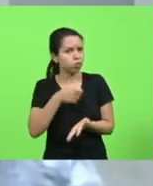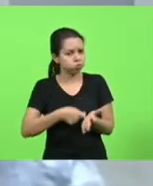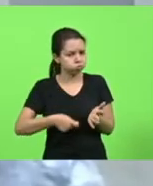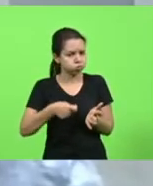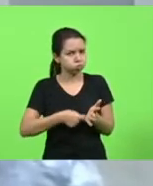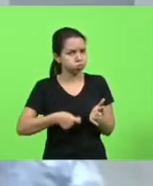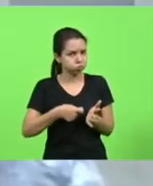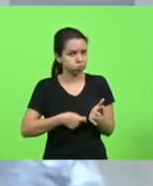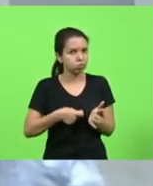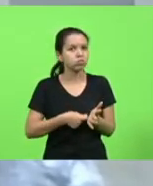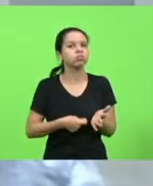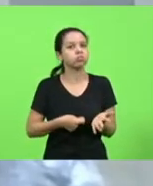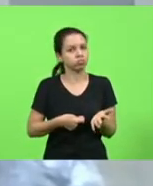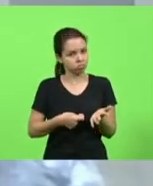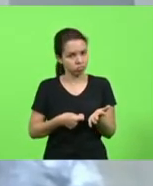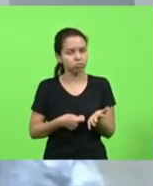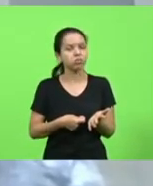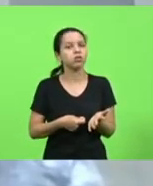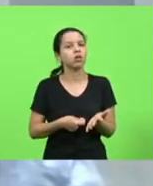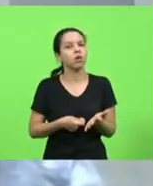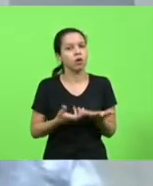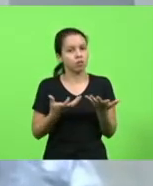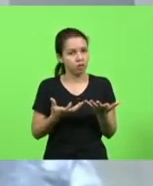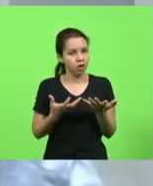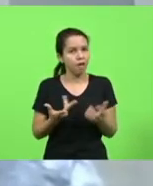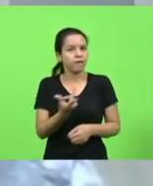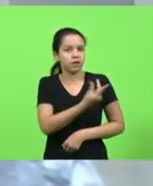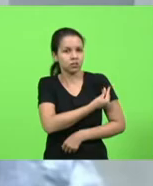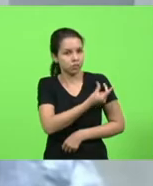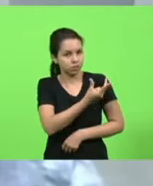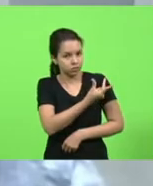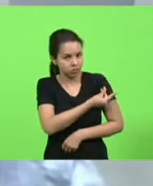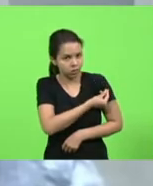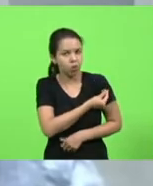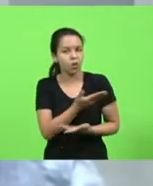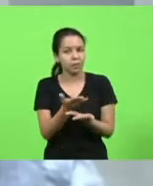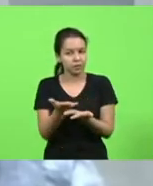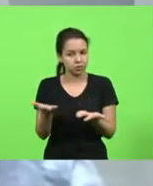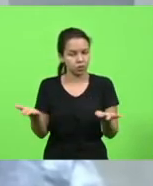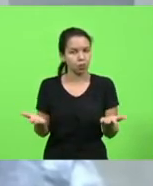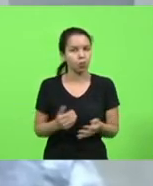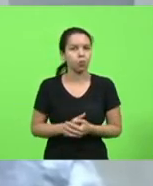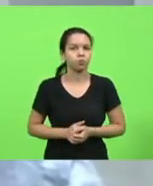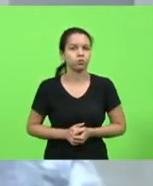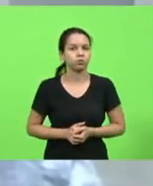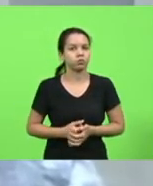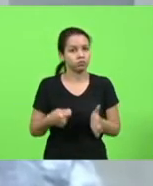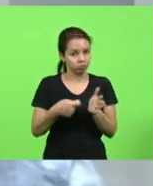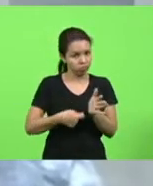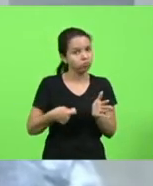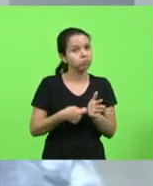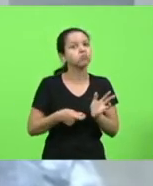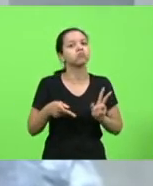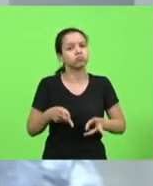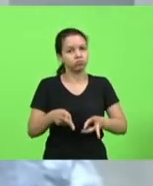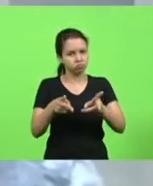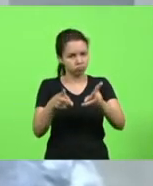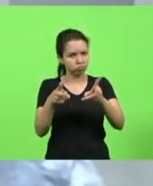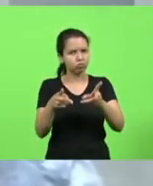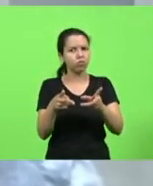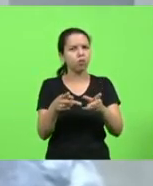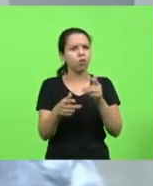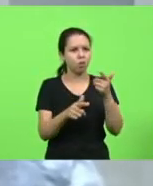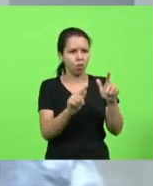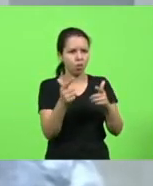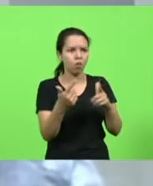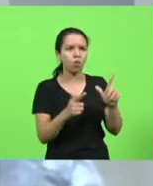puro da palavra, pela vacinação dessas pessoas. A gente entende que a luta continua, as demais deficiências